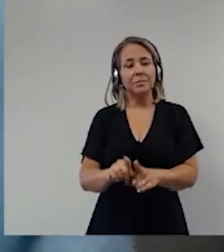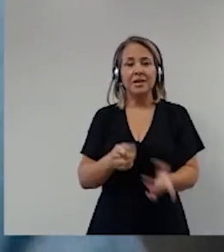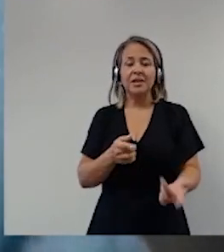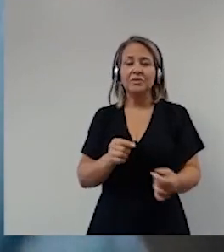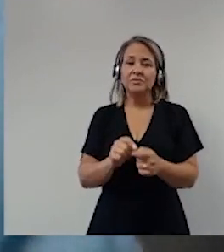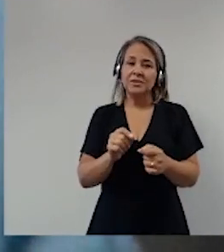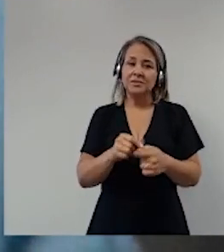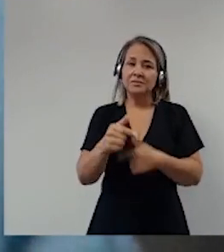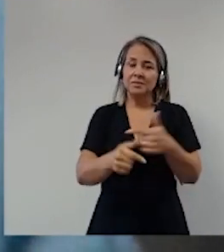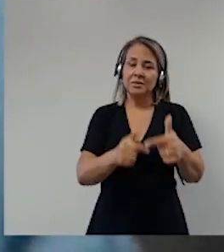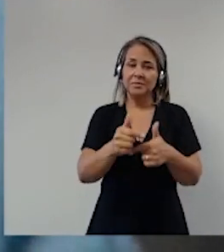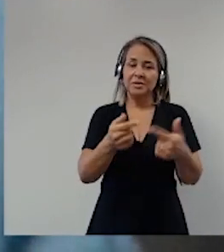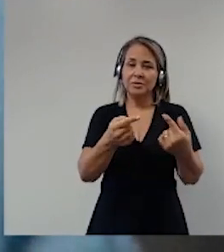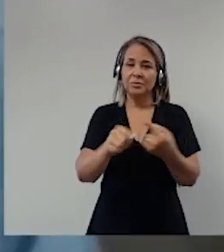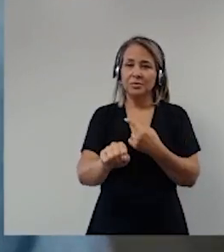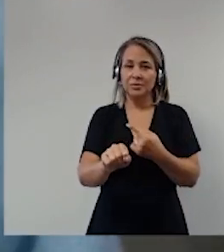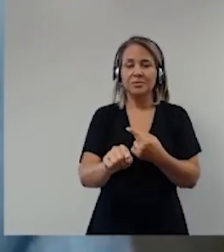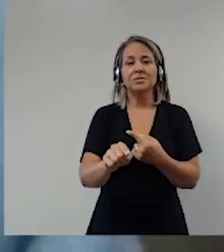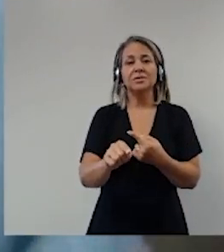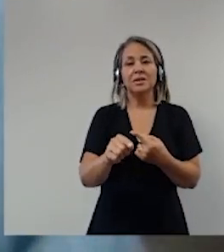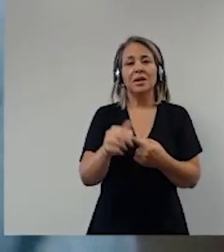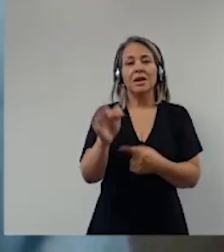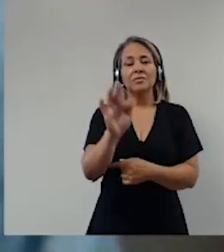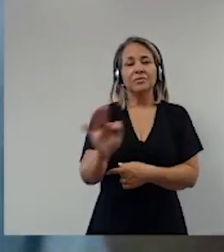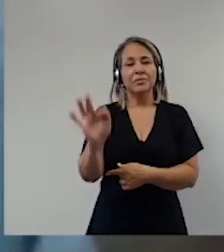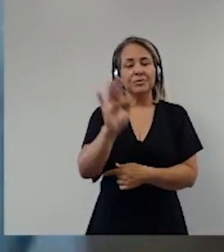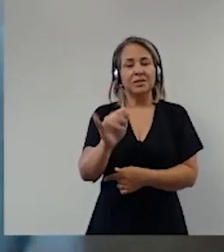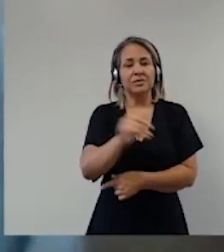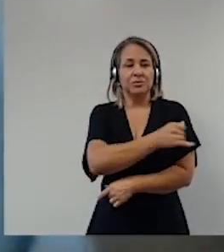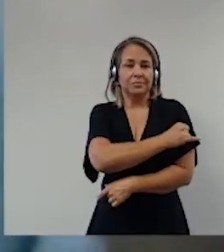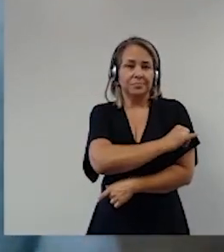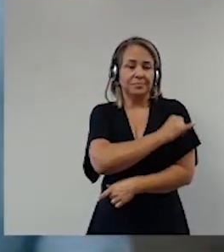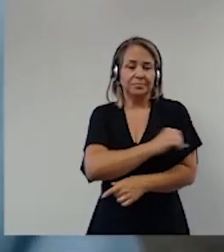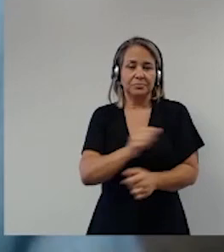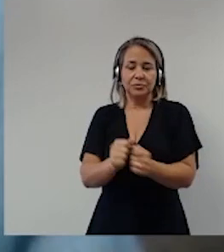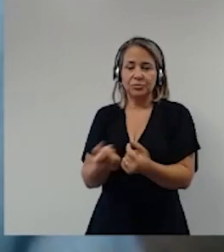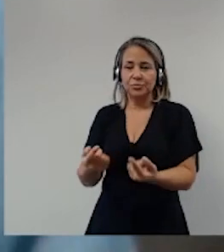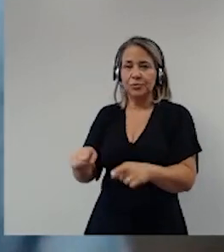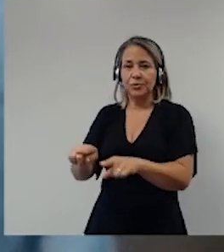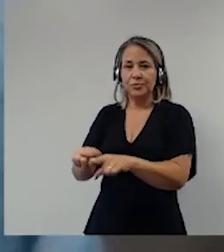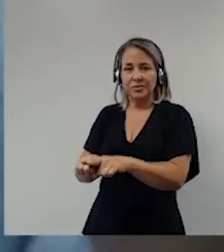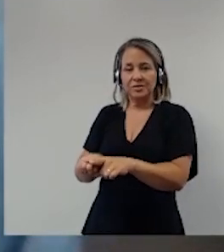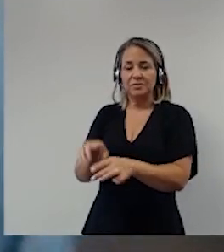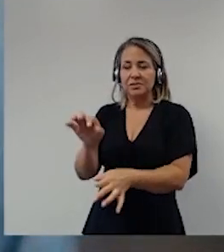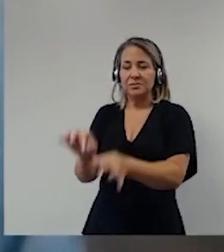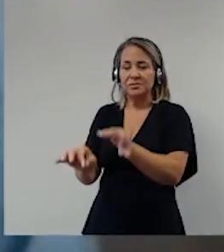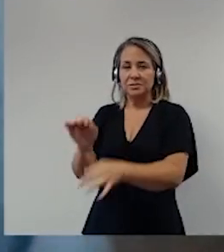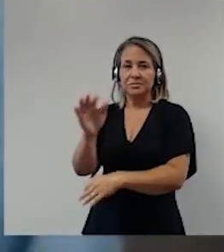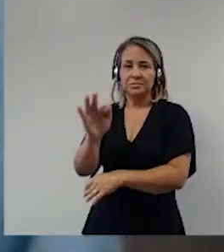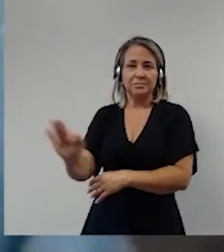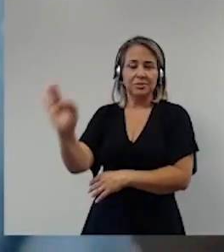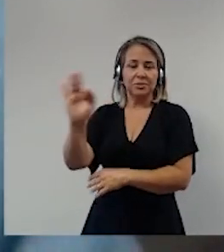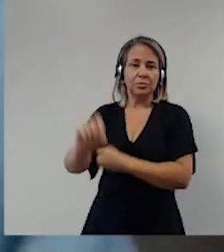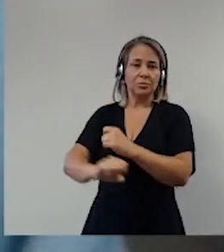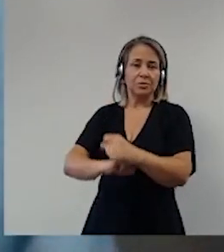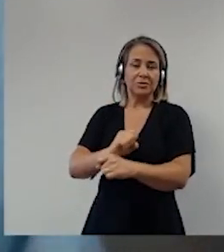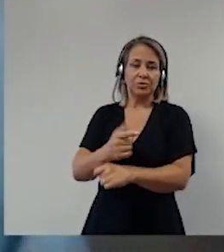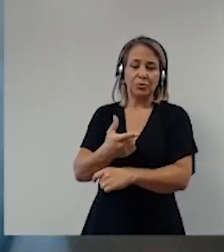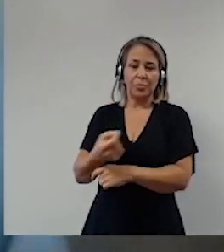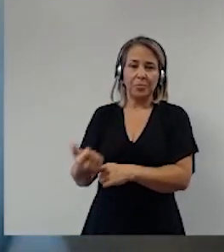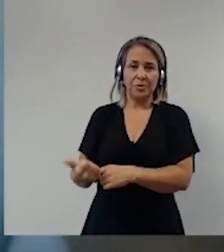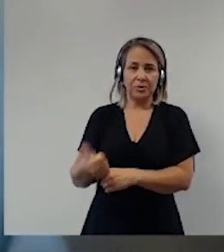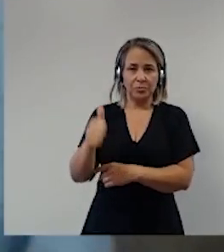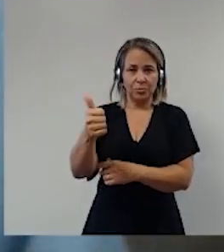pela Universidade Federal do Rio de Janeiro, em convênio com o Conselho da Justiça Federal, isso no ano de 2001.